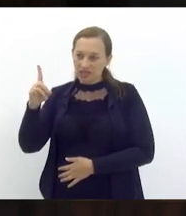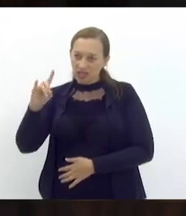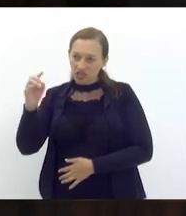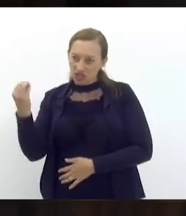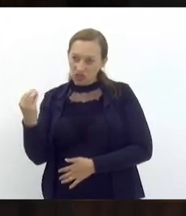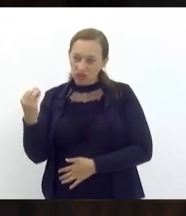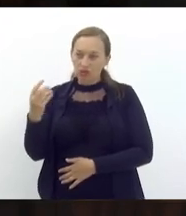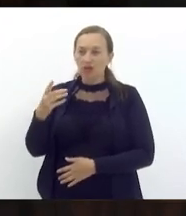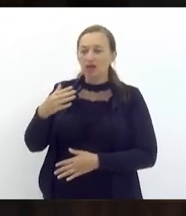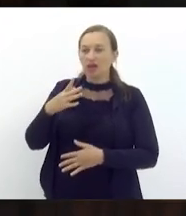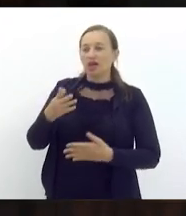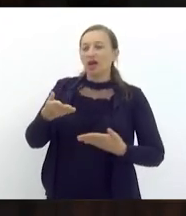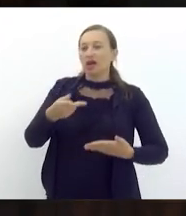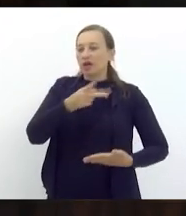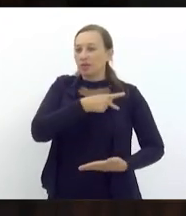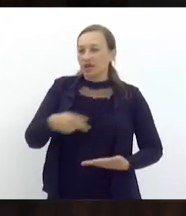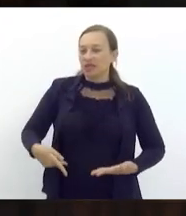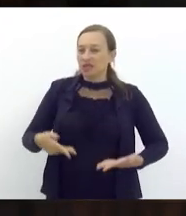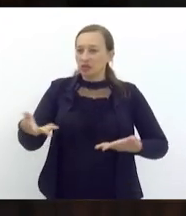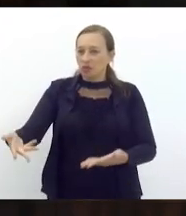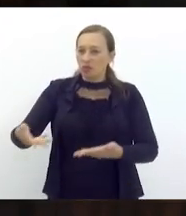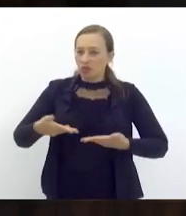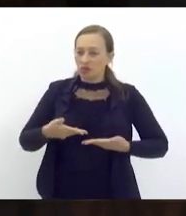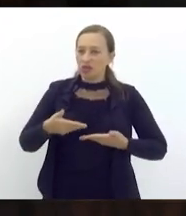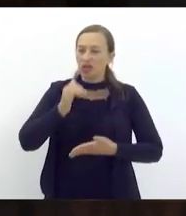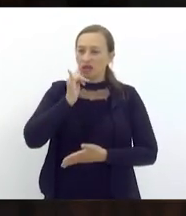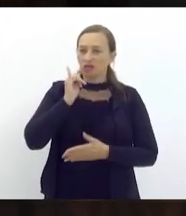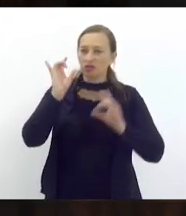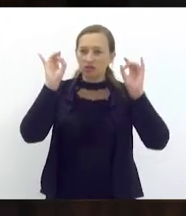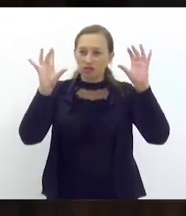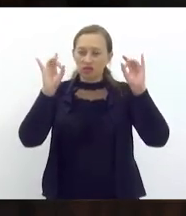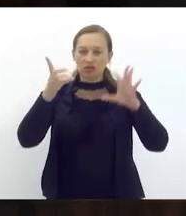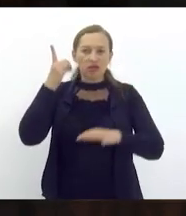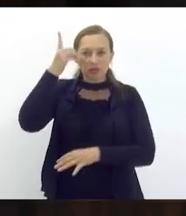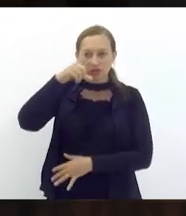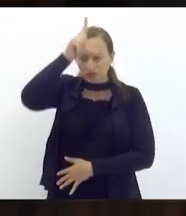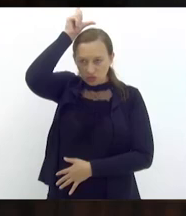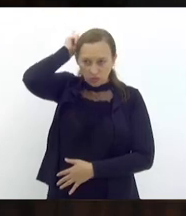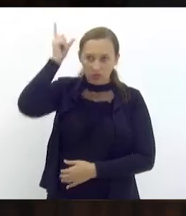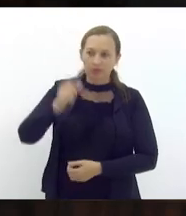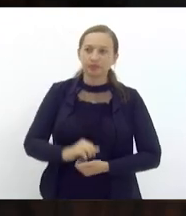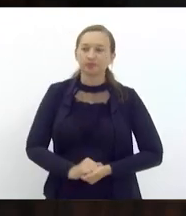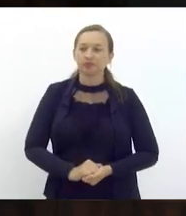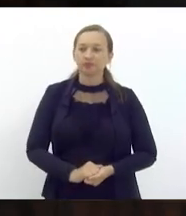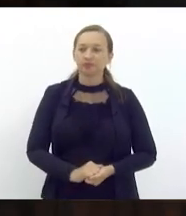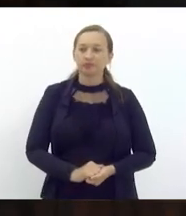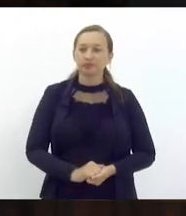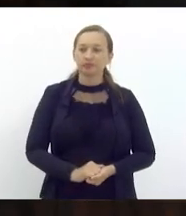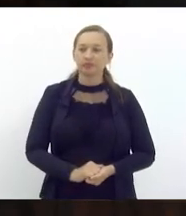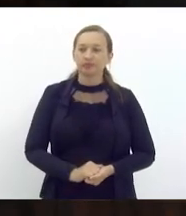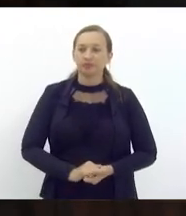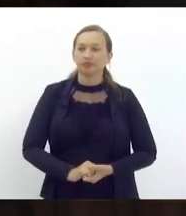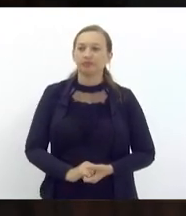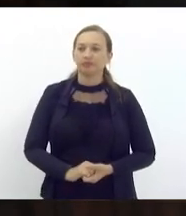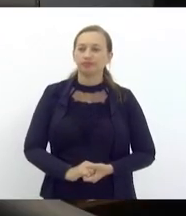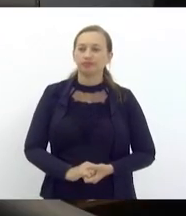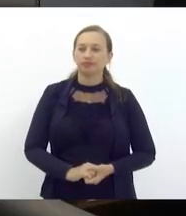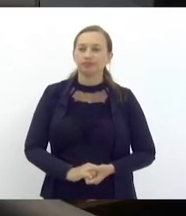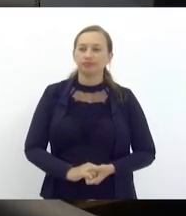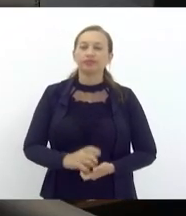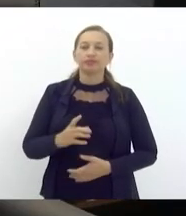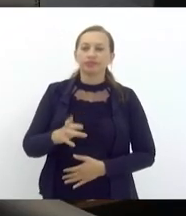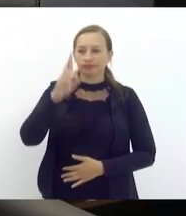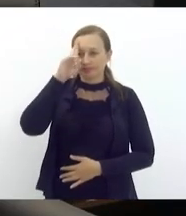a presidência designa relatou em especial Deputado Luiz Paulo Correia da Rocha